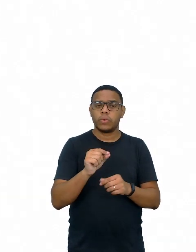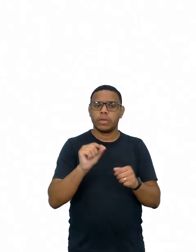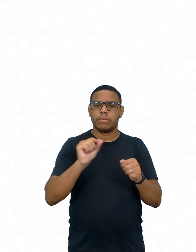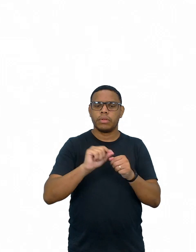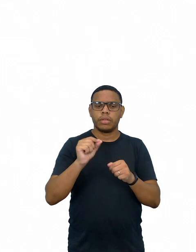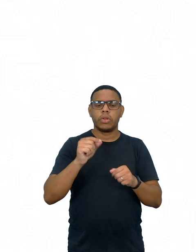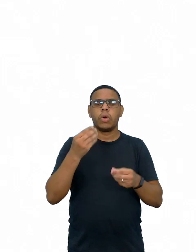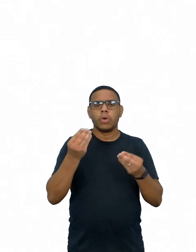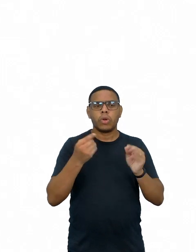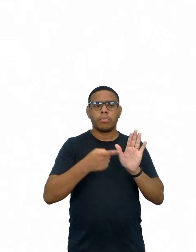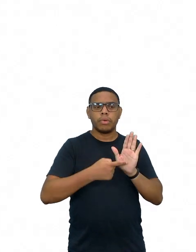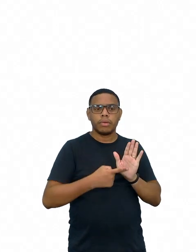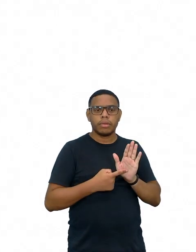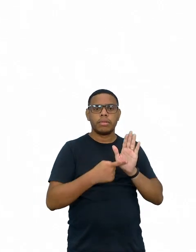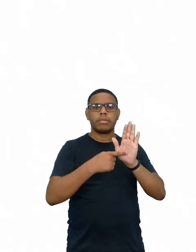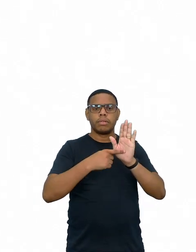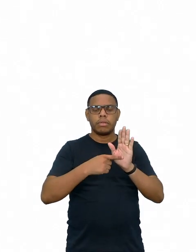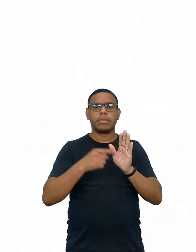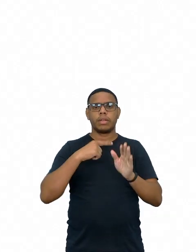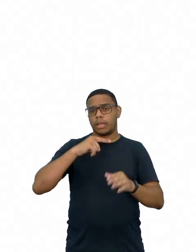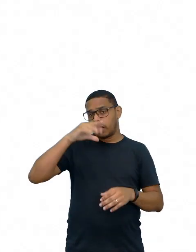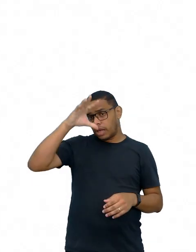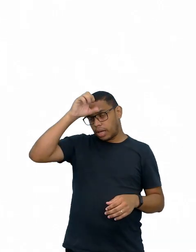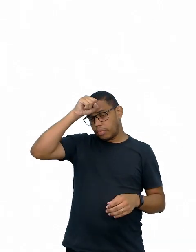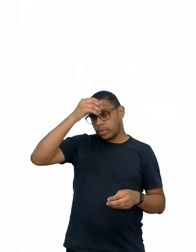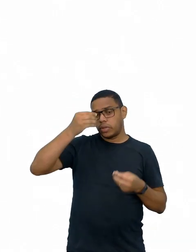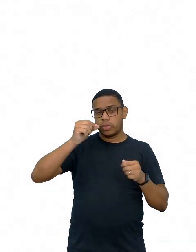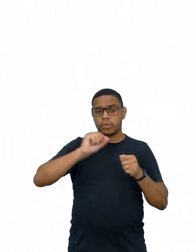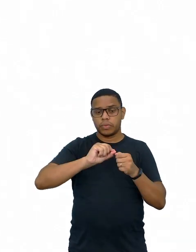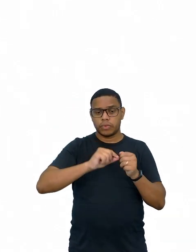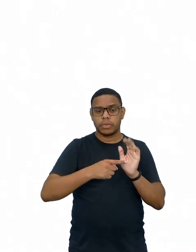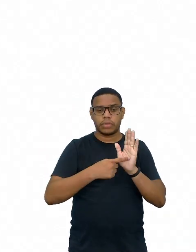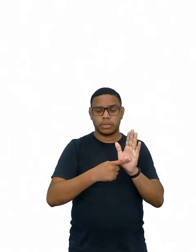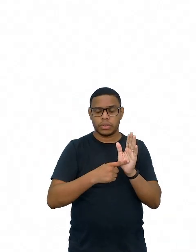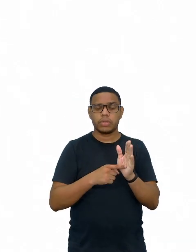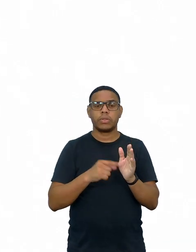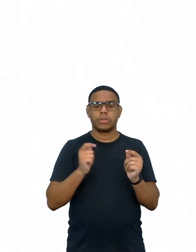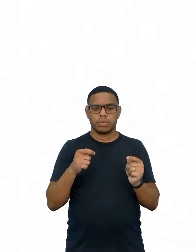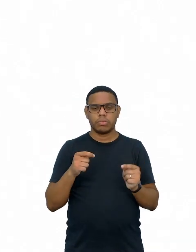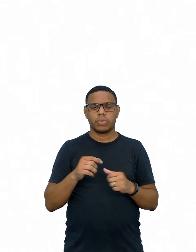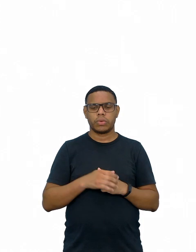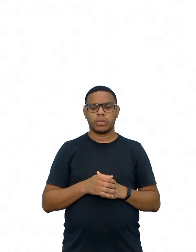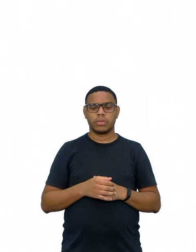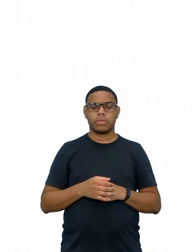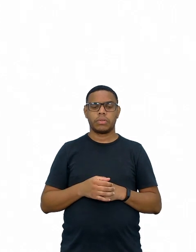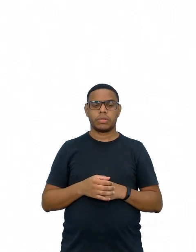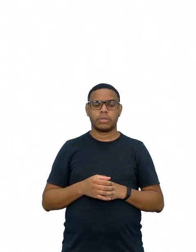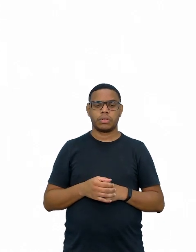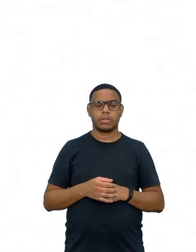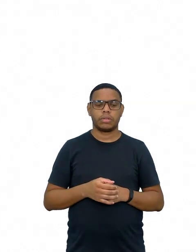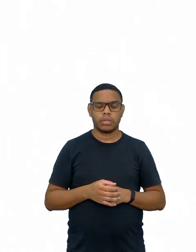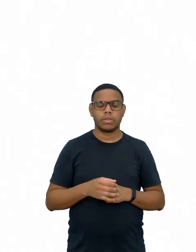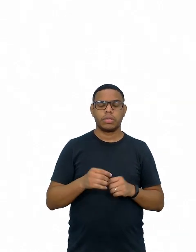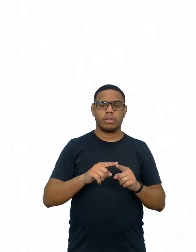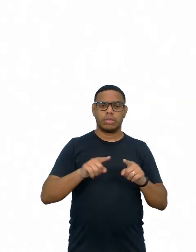vão mostrar o que eles aprenderam. Então, eles podem mostrar, está na moda agora esse tal de